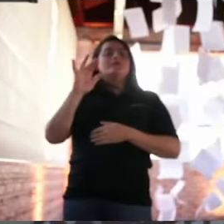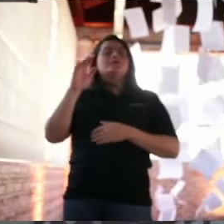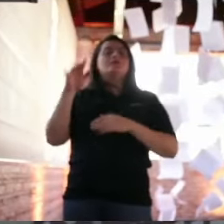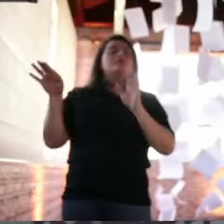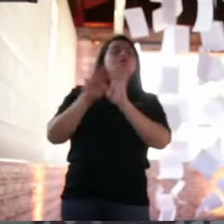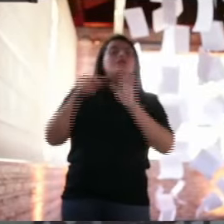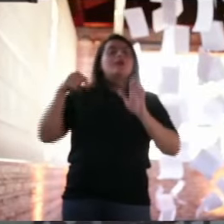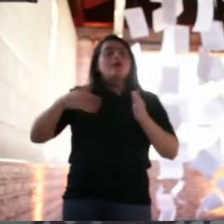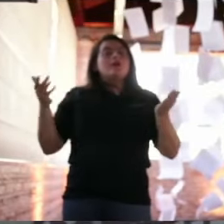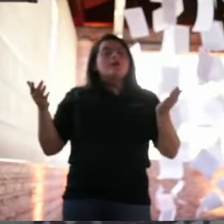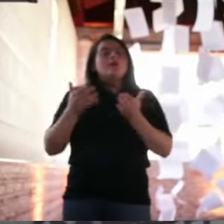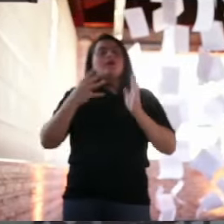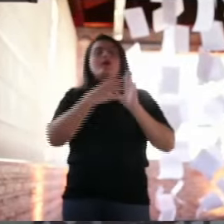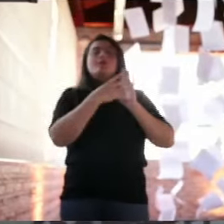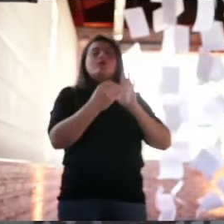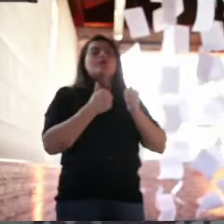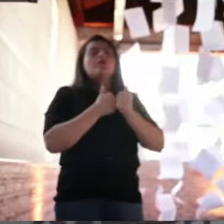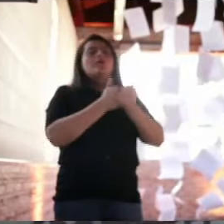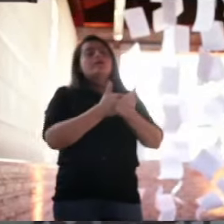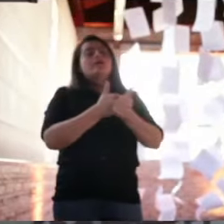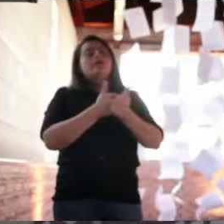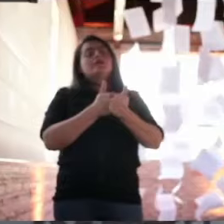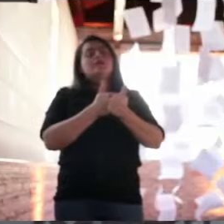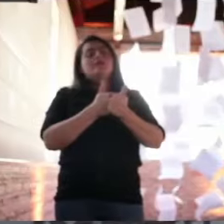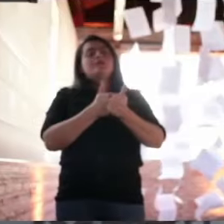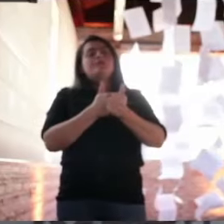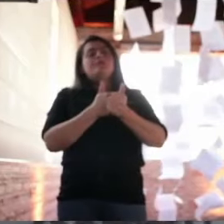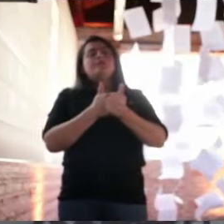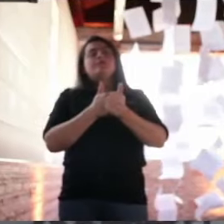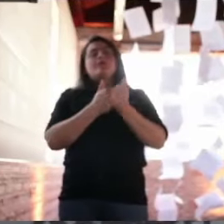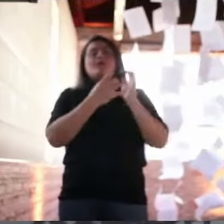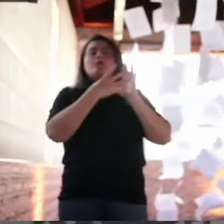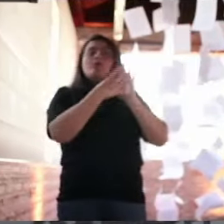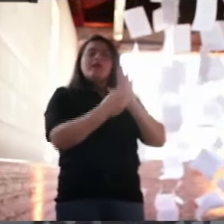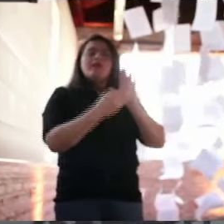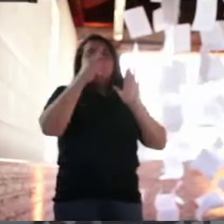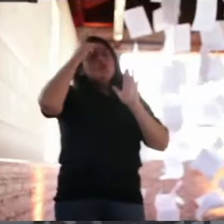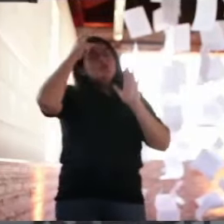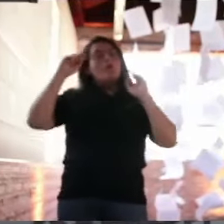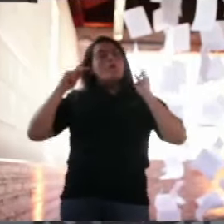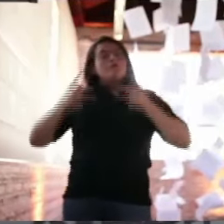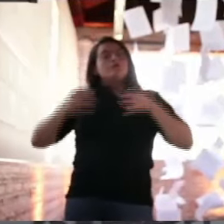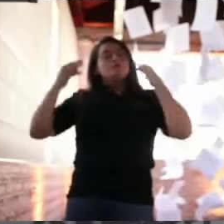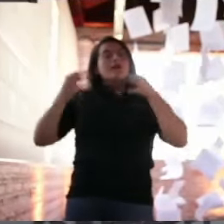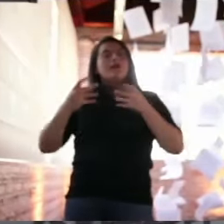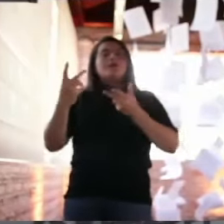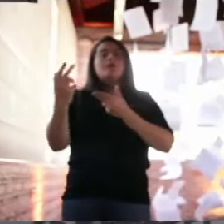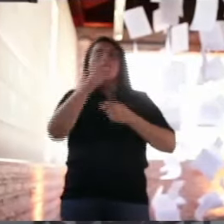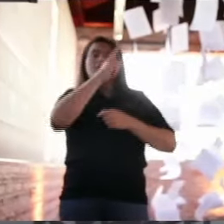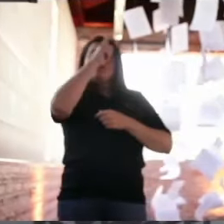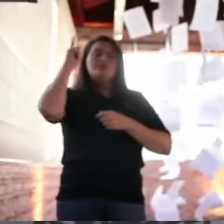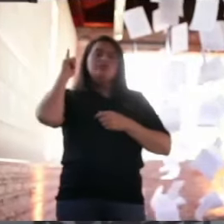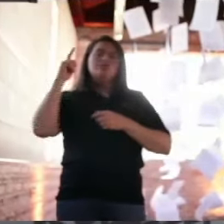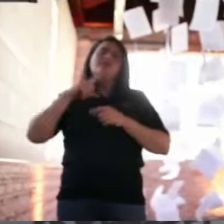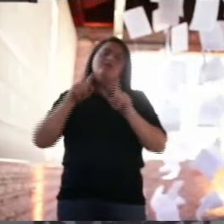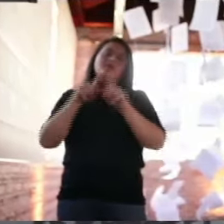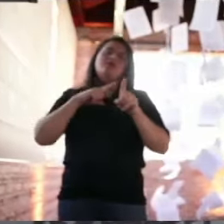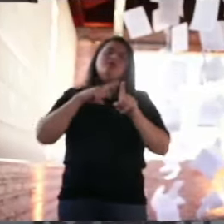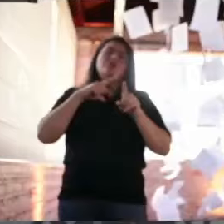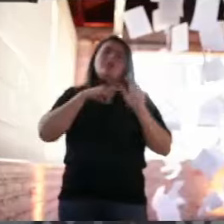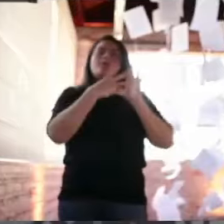chegam como um modelo a seguir né Aquele modelo de cidadão ideal que tinha lá na Grécia antiga também tinha um modelo de mulher